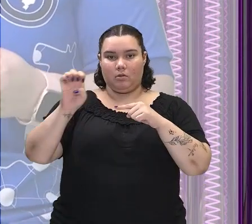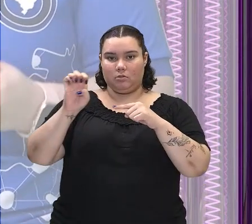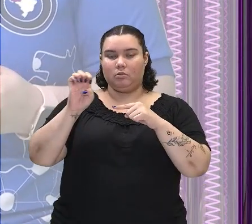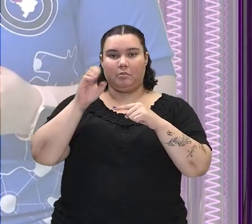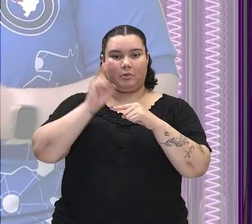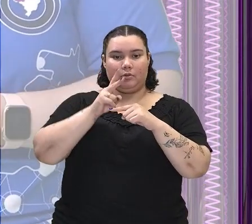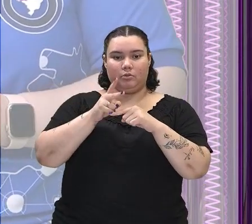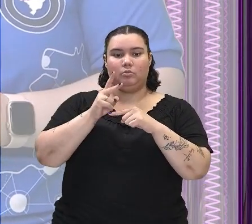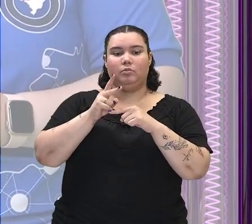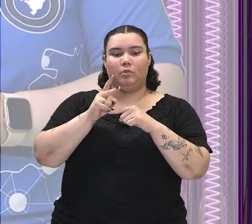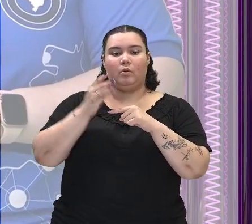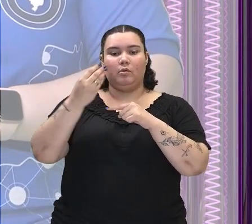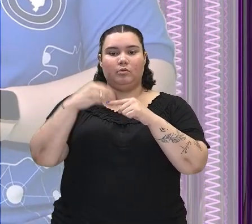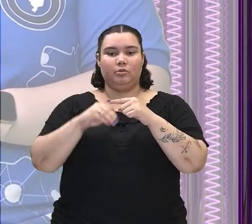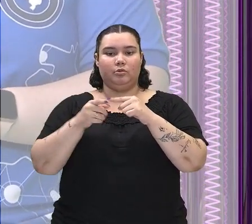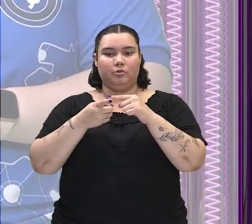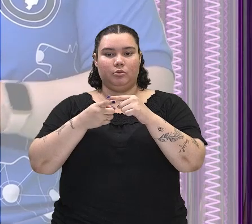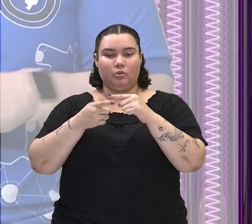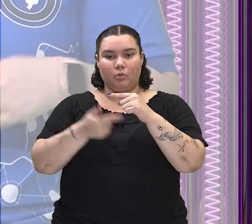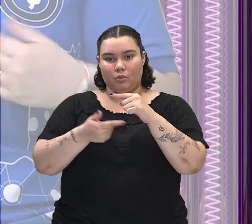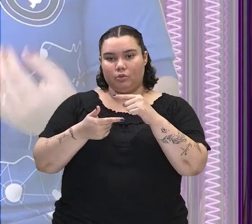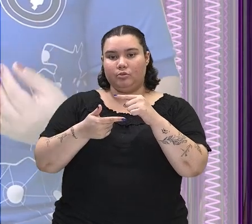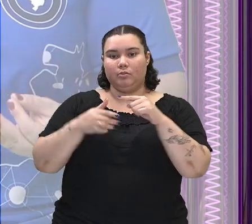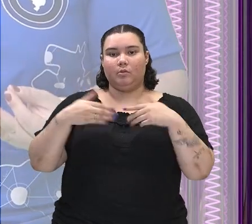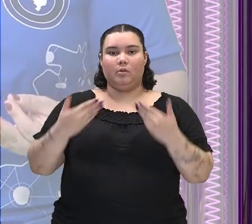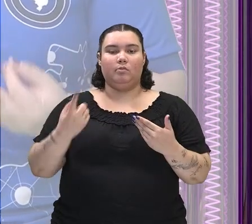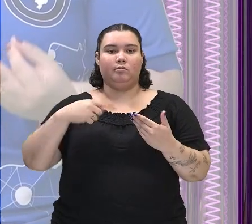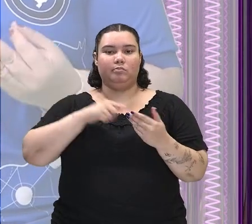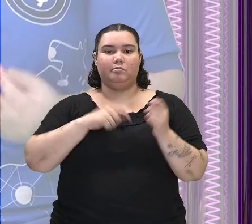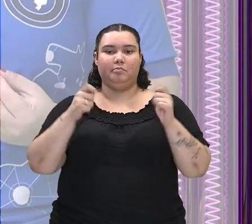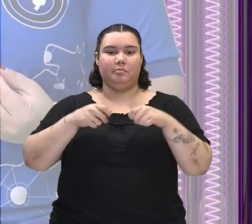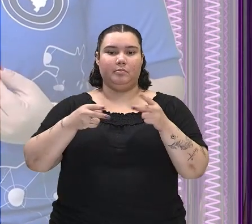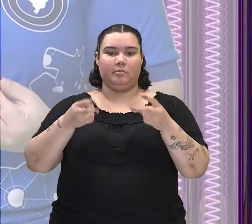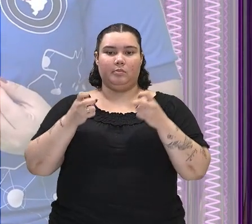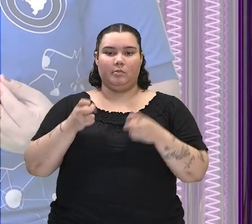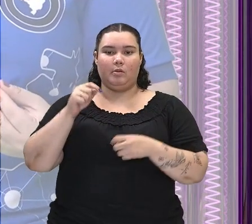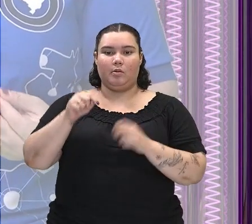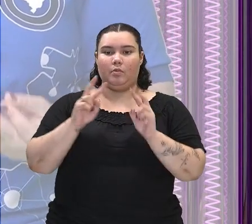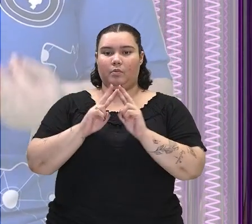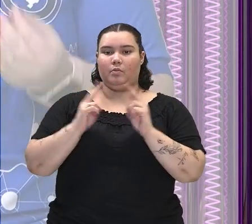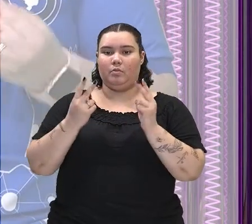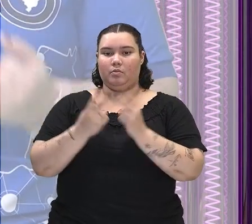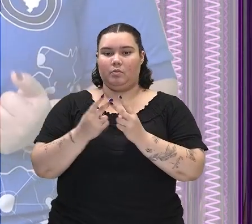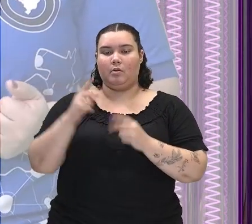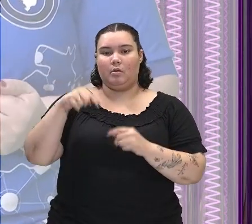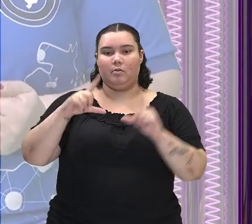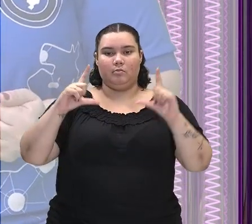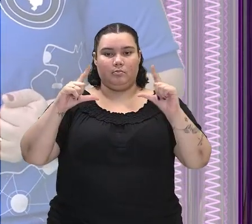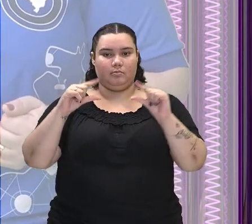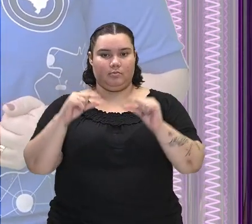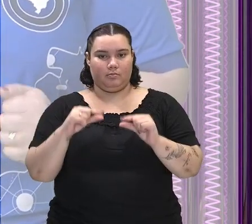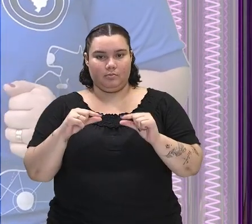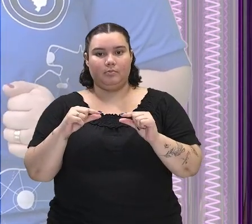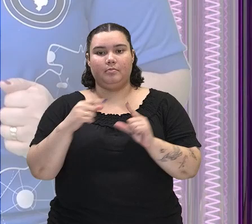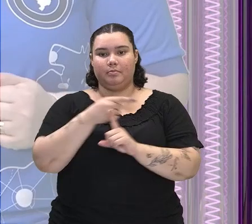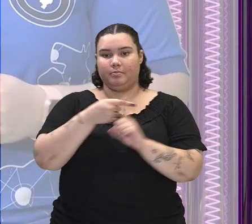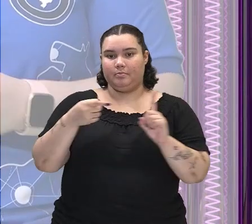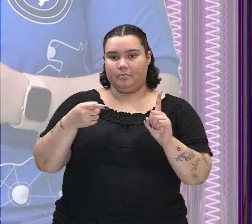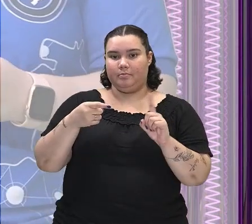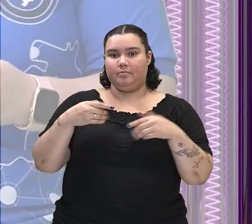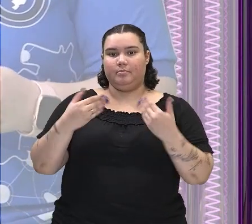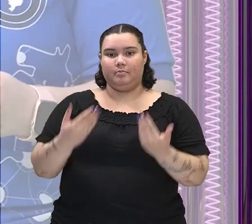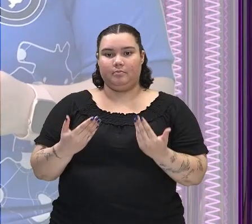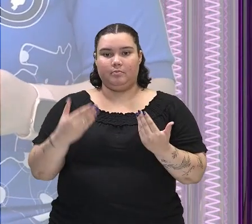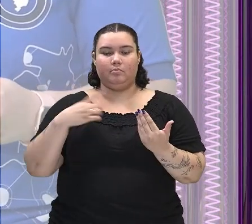mas dividido por 2. Então, nós podemos verificar que esse volume será reduzido pela metade, ou seja,